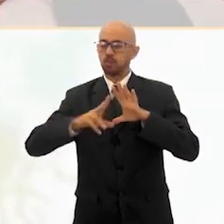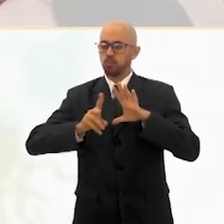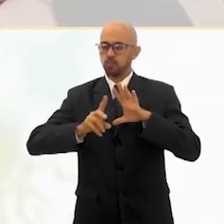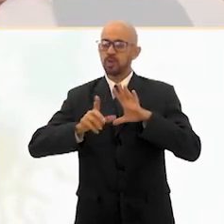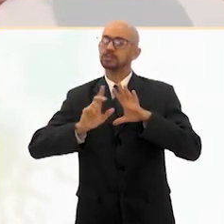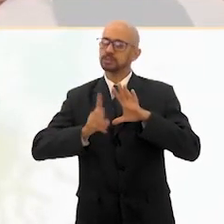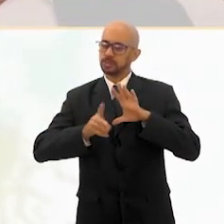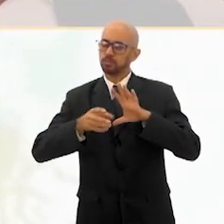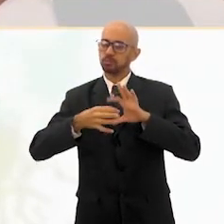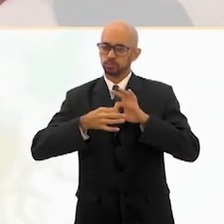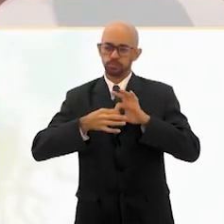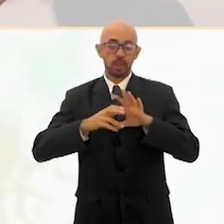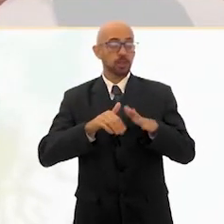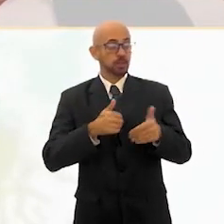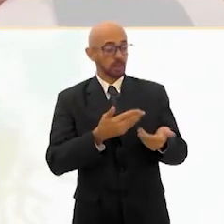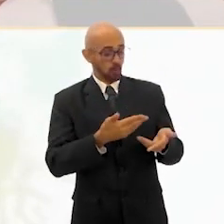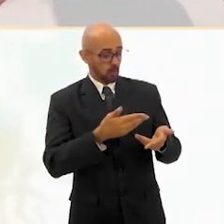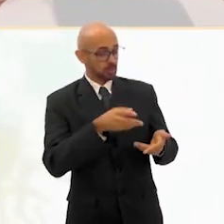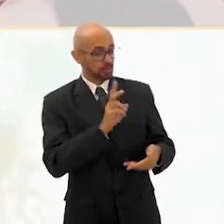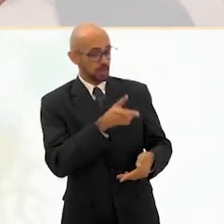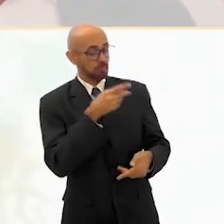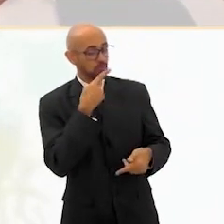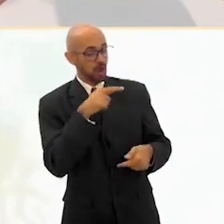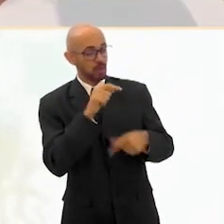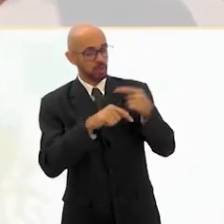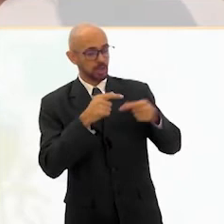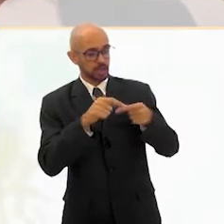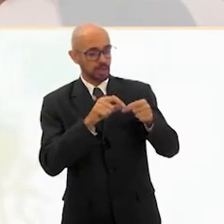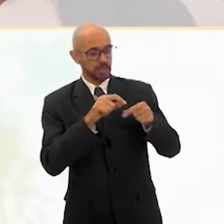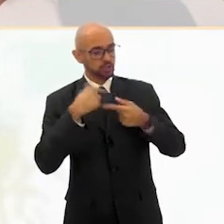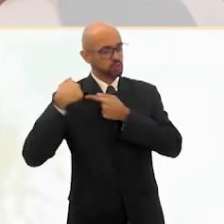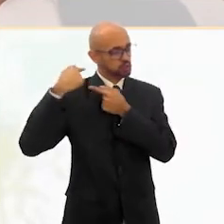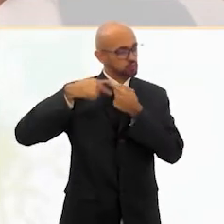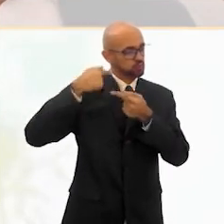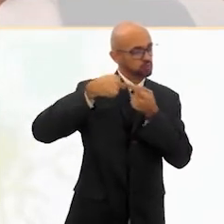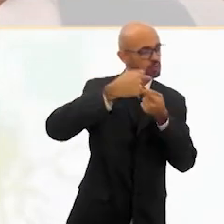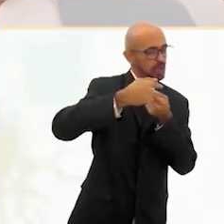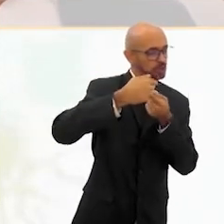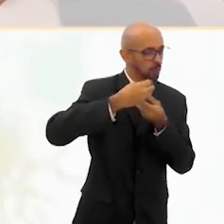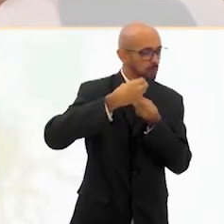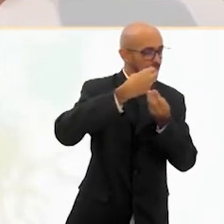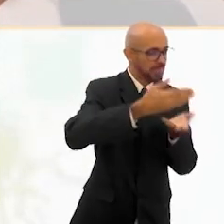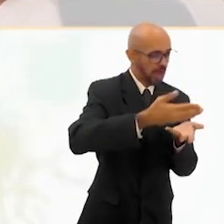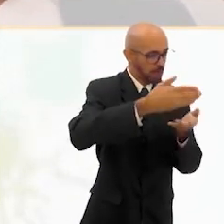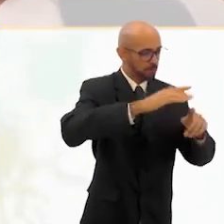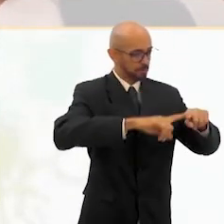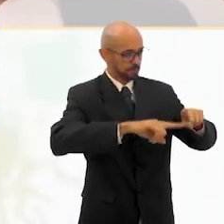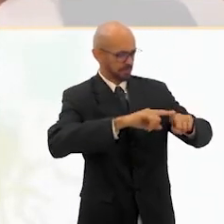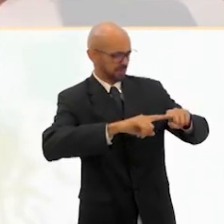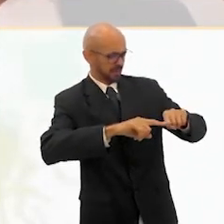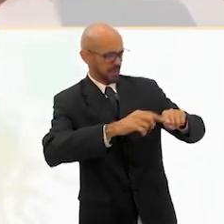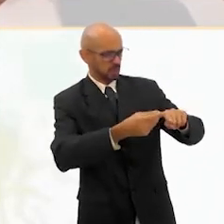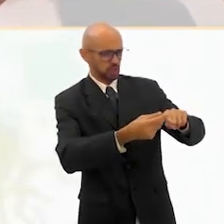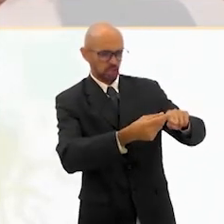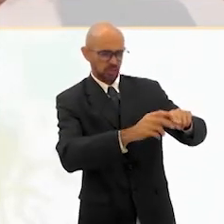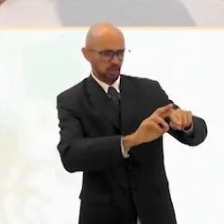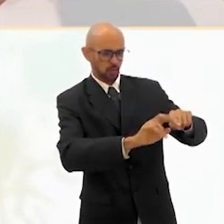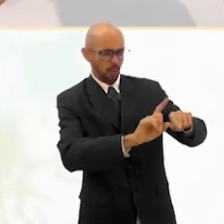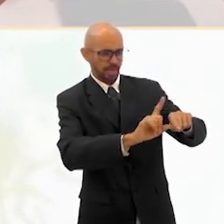que as maiores heranças que os pais podem deixar para os filhos não são imóveis ou dinheiro, nem nada disso.